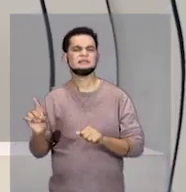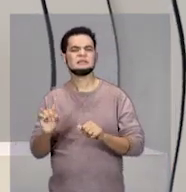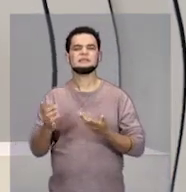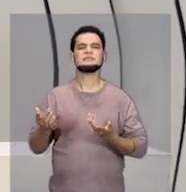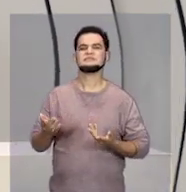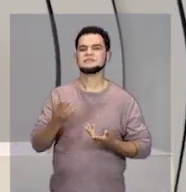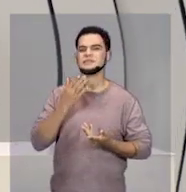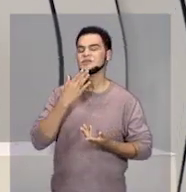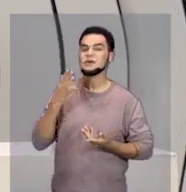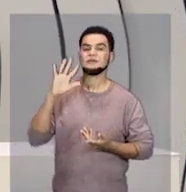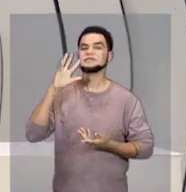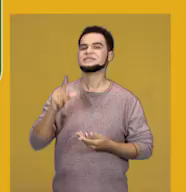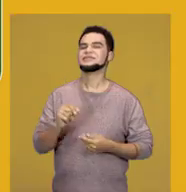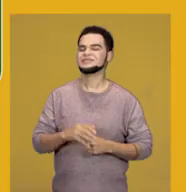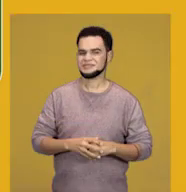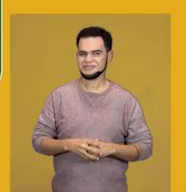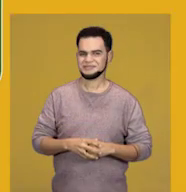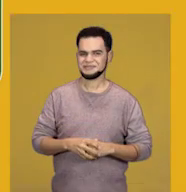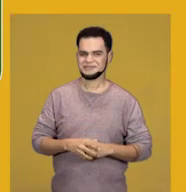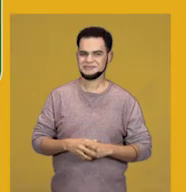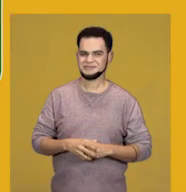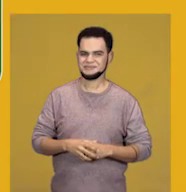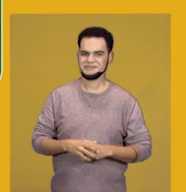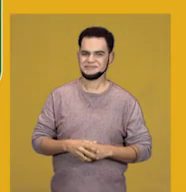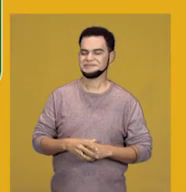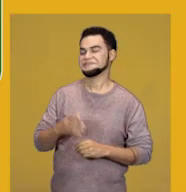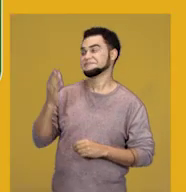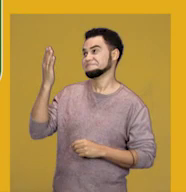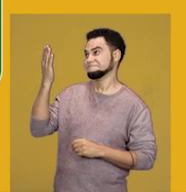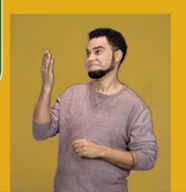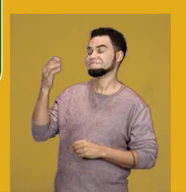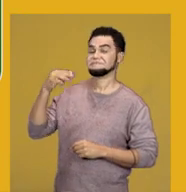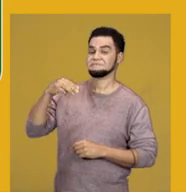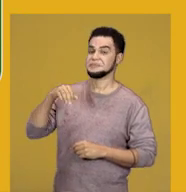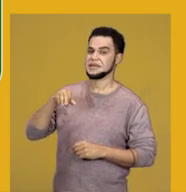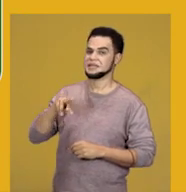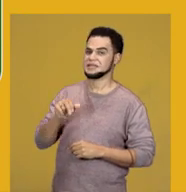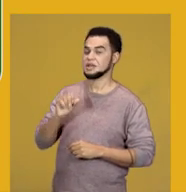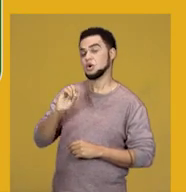de quem forneceu aquele produto? A Maria ou o João?